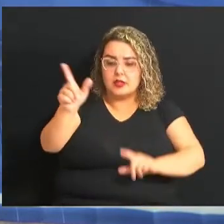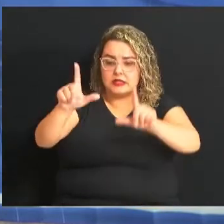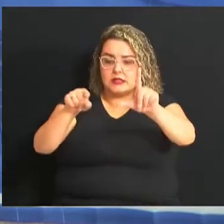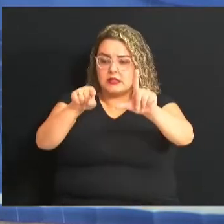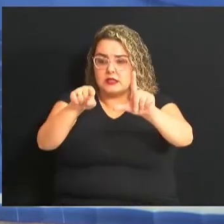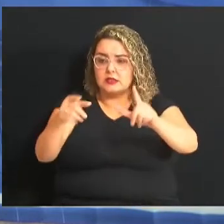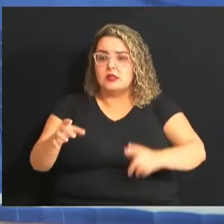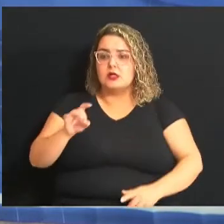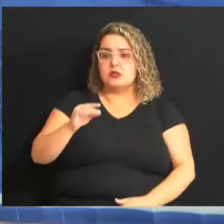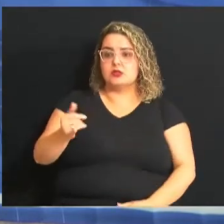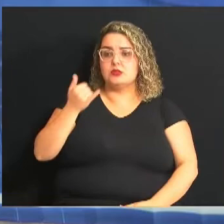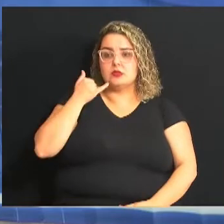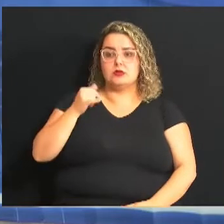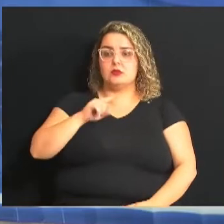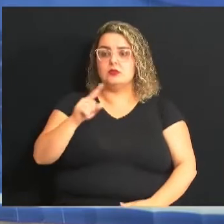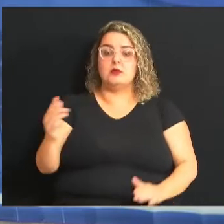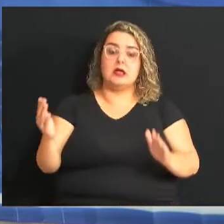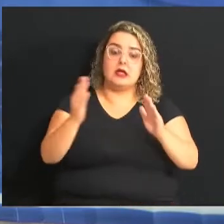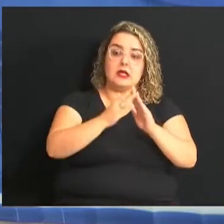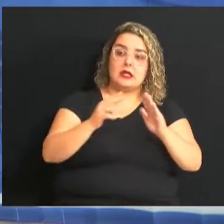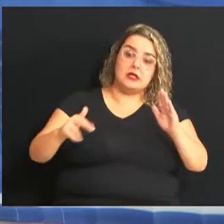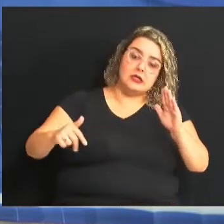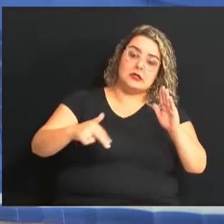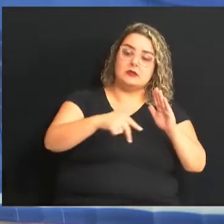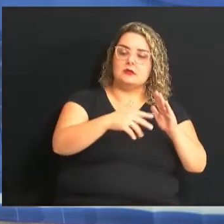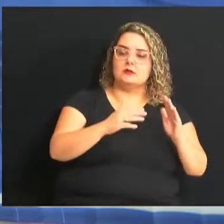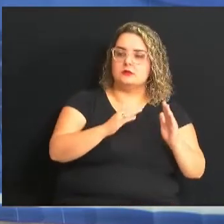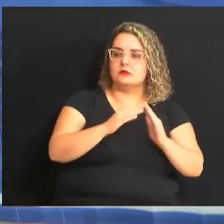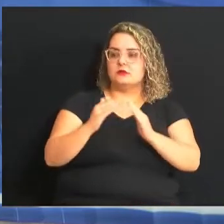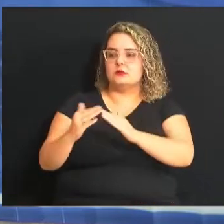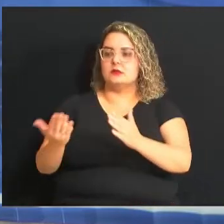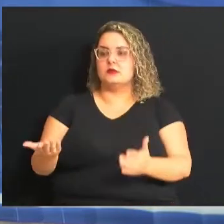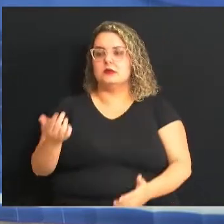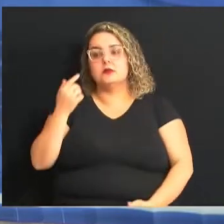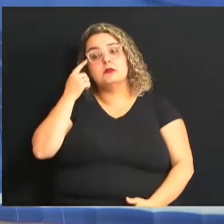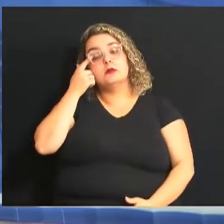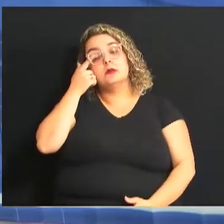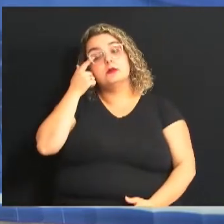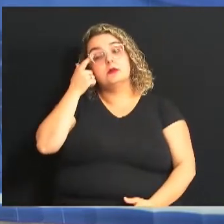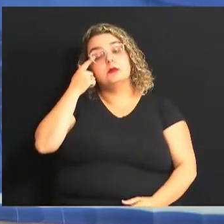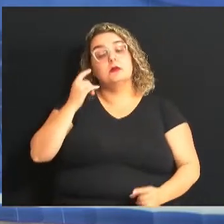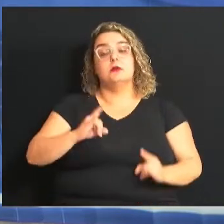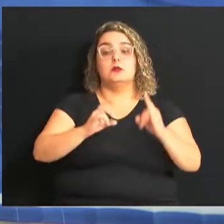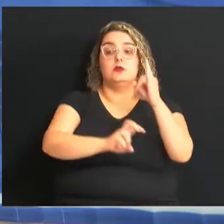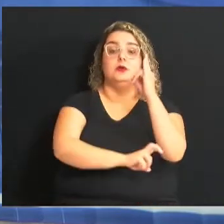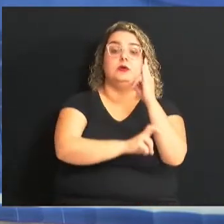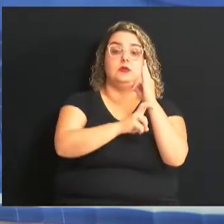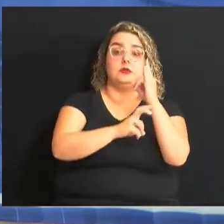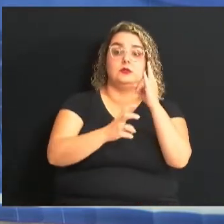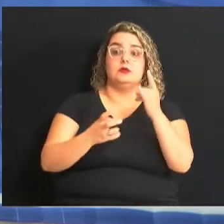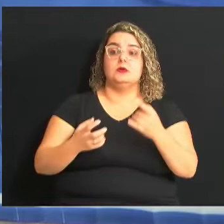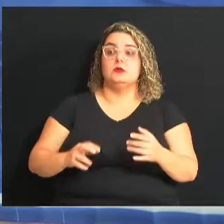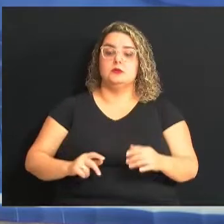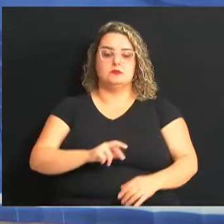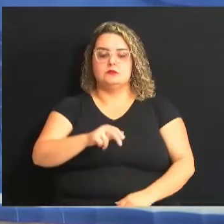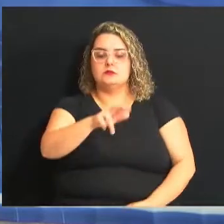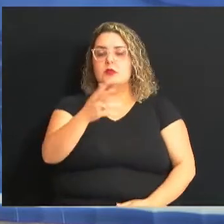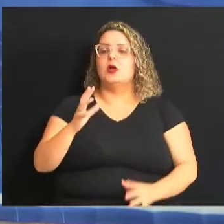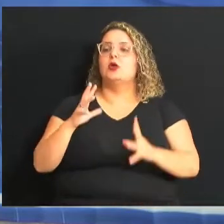celular mesmo, não vai até a casa da vizinha, por exemplo, né? O elevador que não deixa mais a gente subir escada. Todo